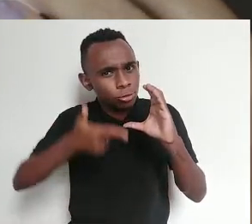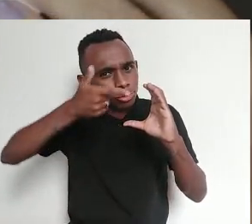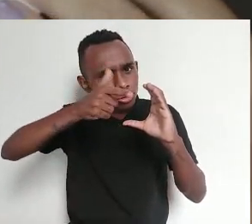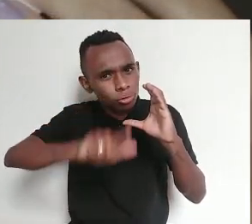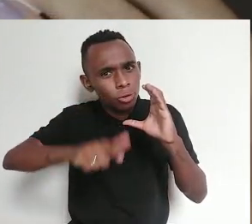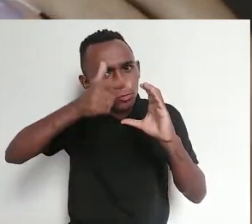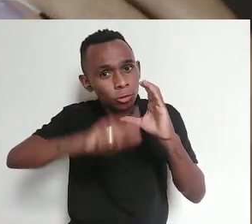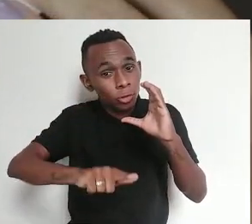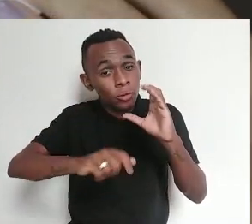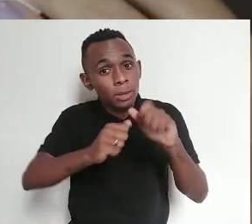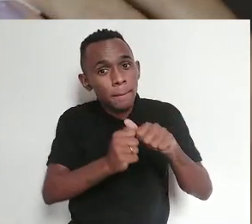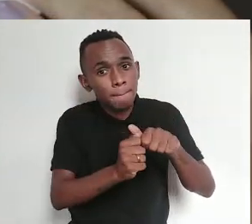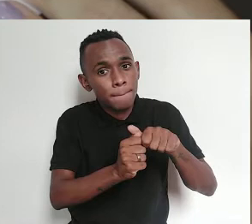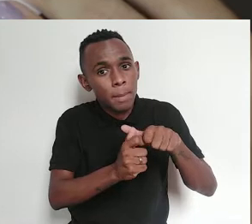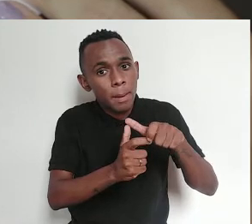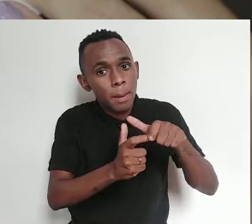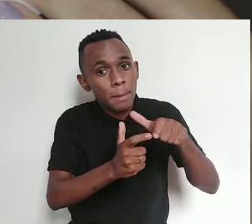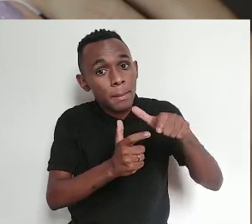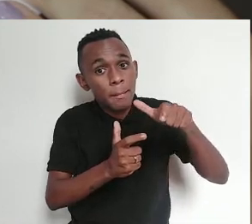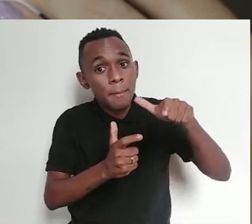e expandindo para ela ir crescendo.